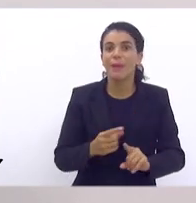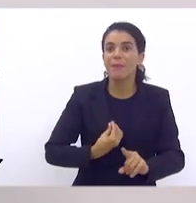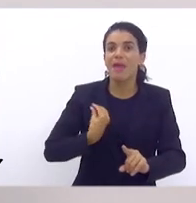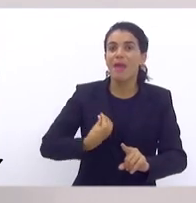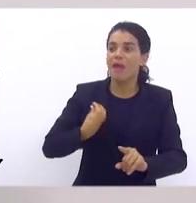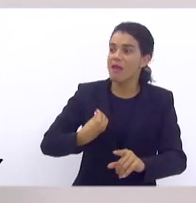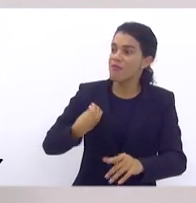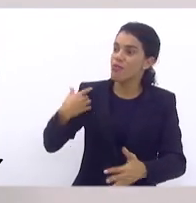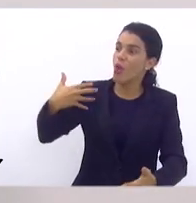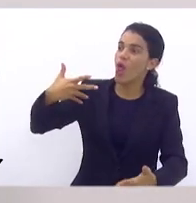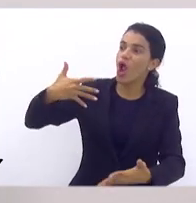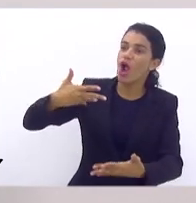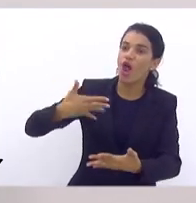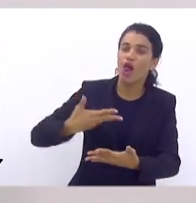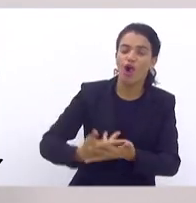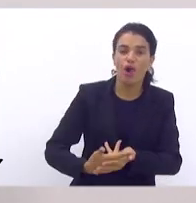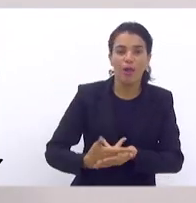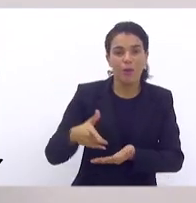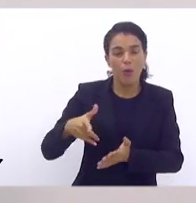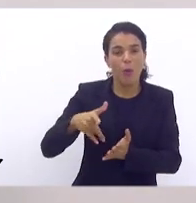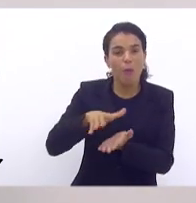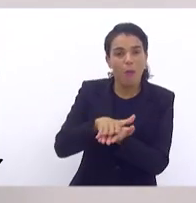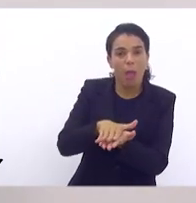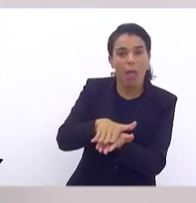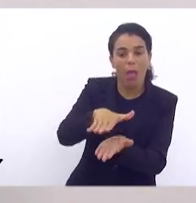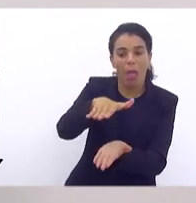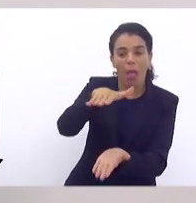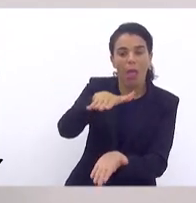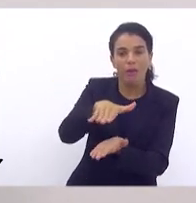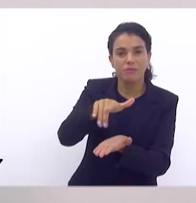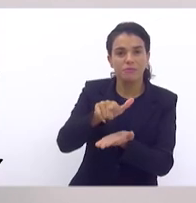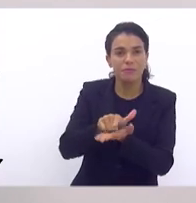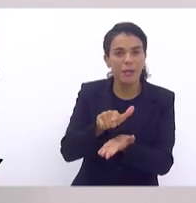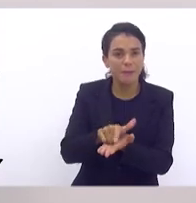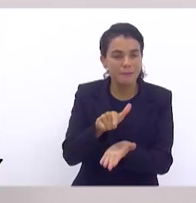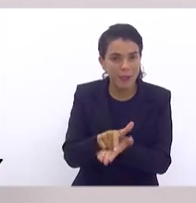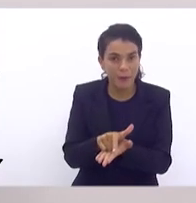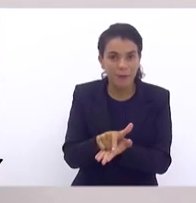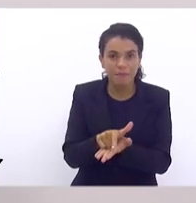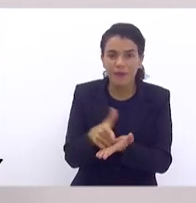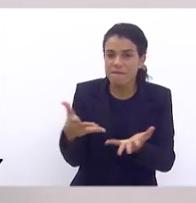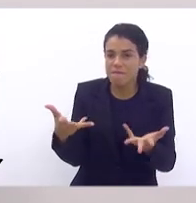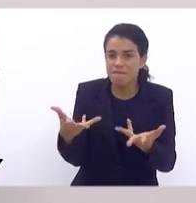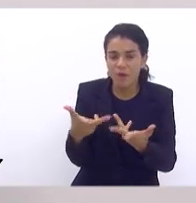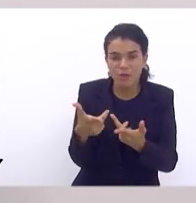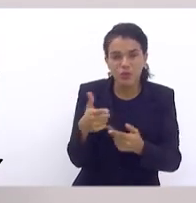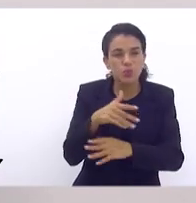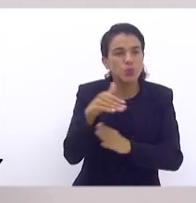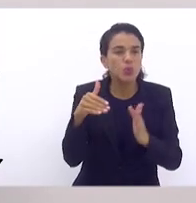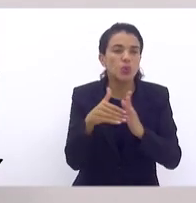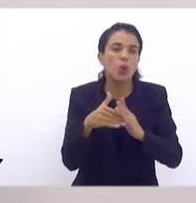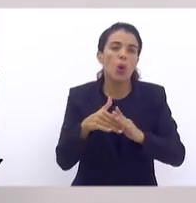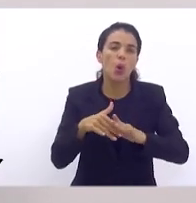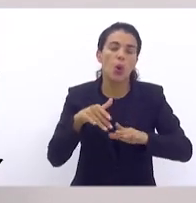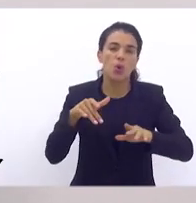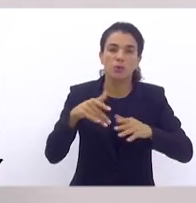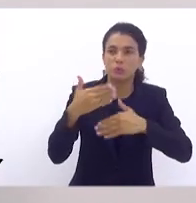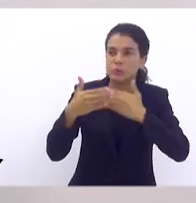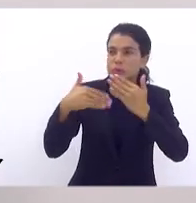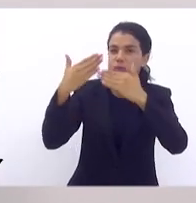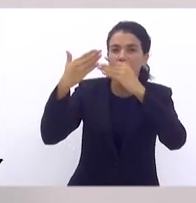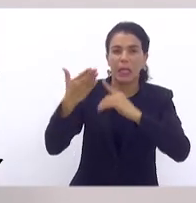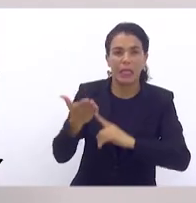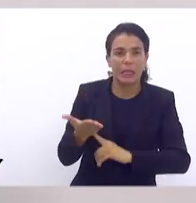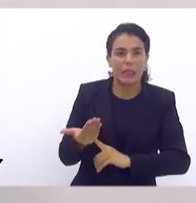da minha vida tinha falado aquilo tudo mas é uma riqueza enorme todas as informatização dos bancos de dados municipais